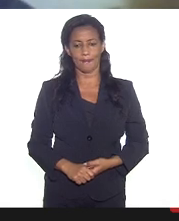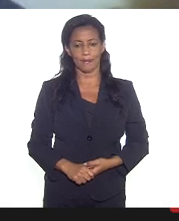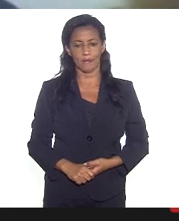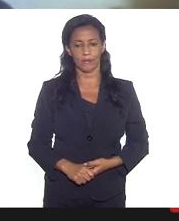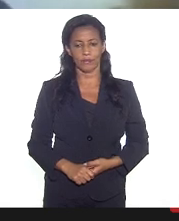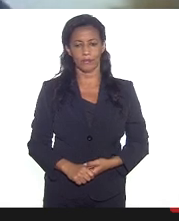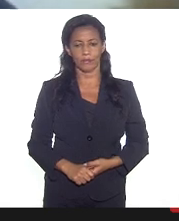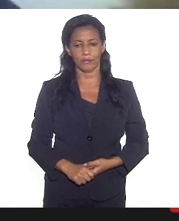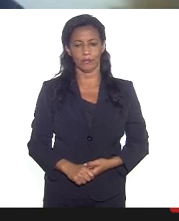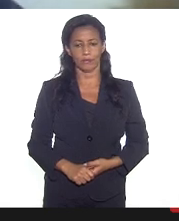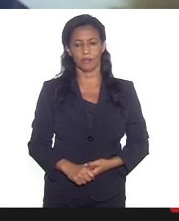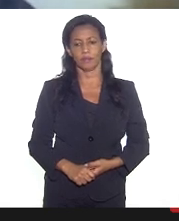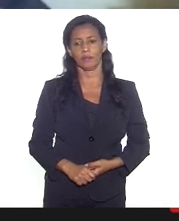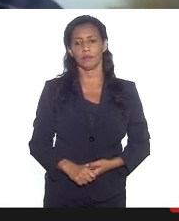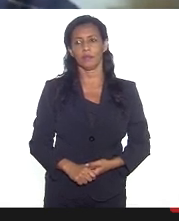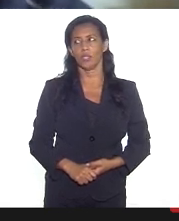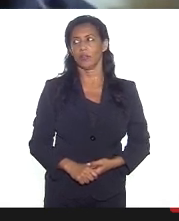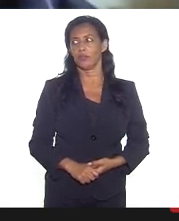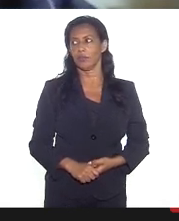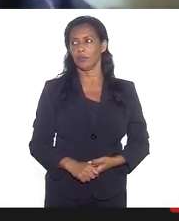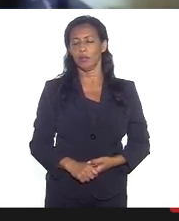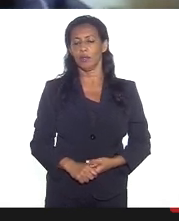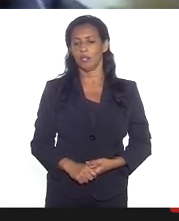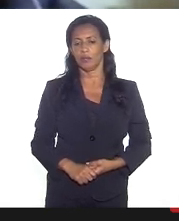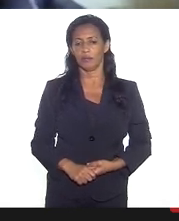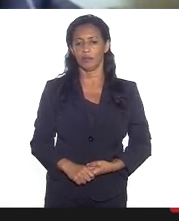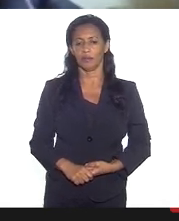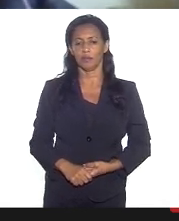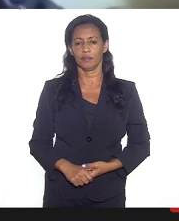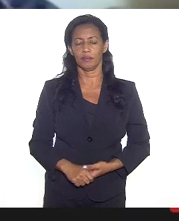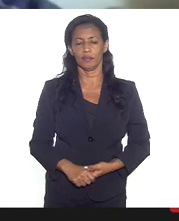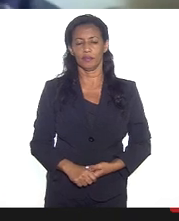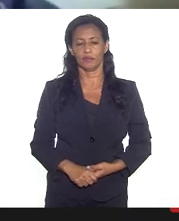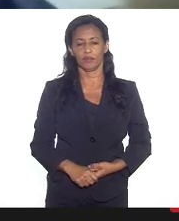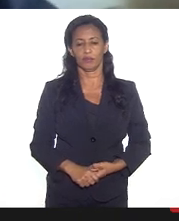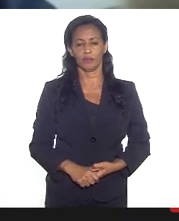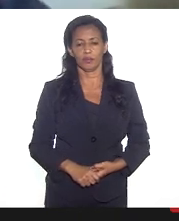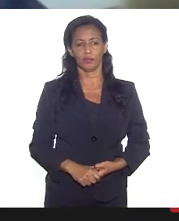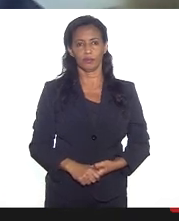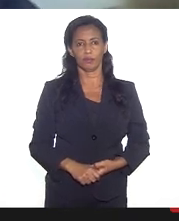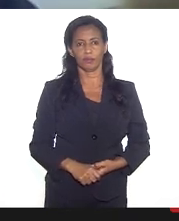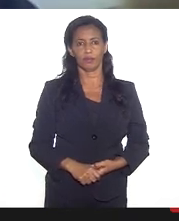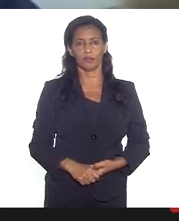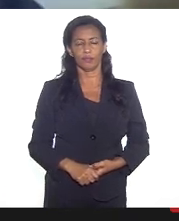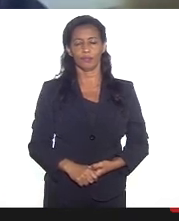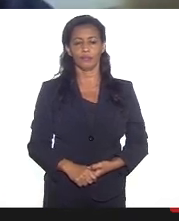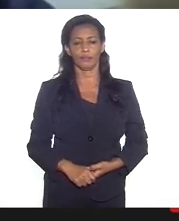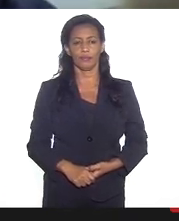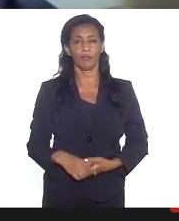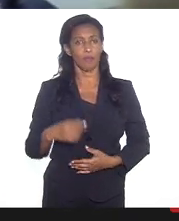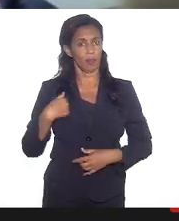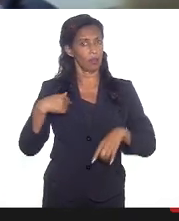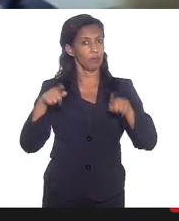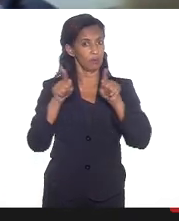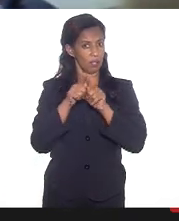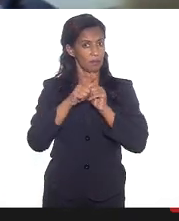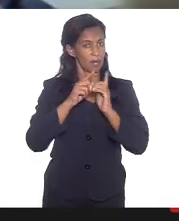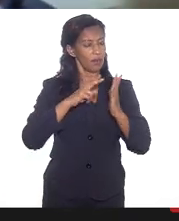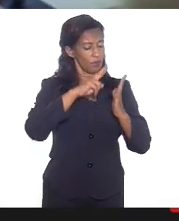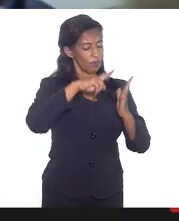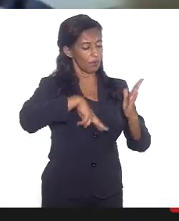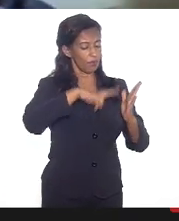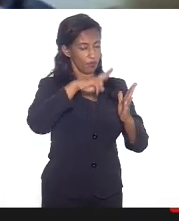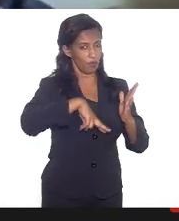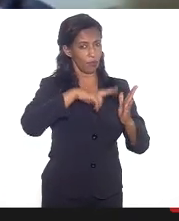Vossa Excelência, evidentemente, não precisa autorização para postar no grupo, mas também lerei e também postarei